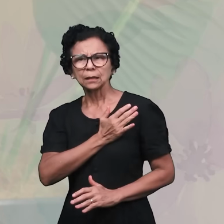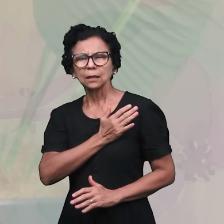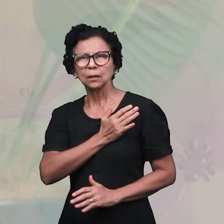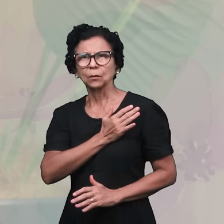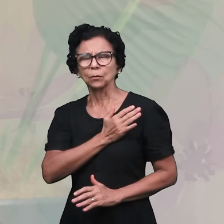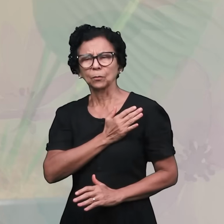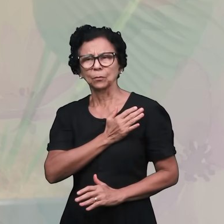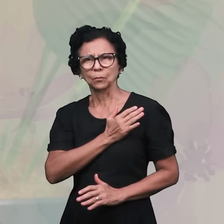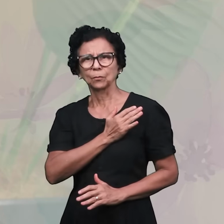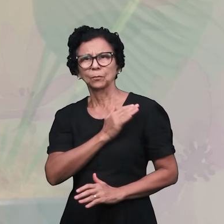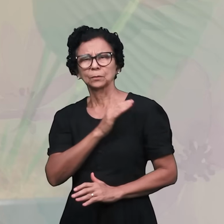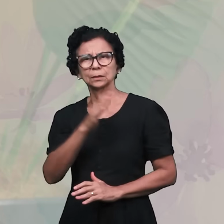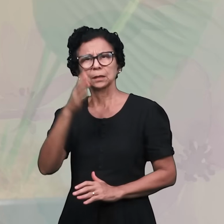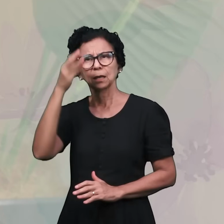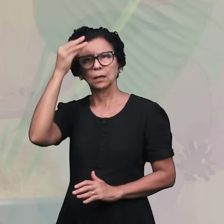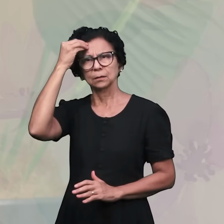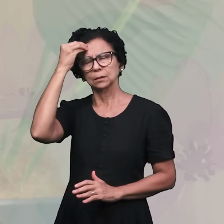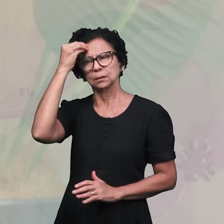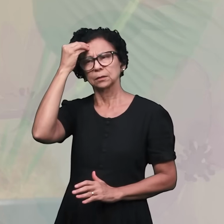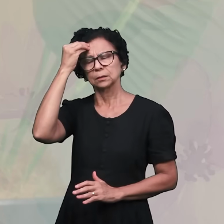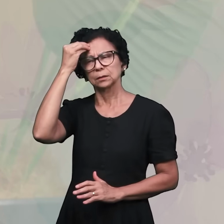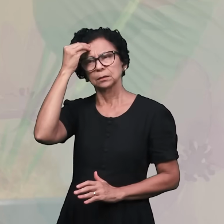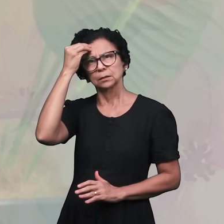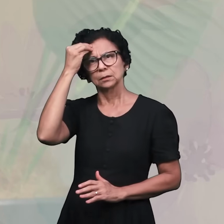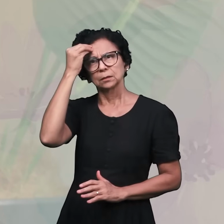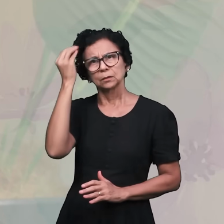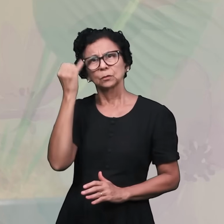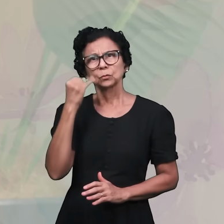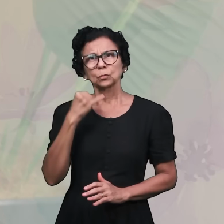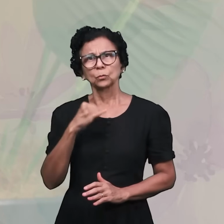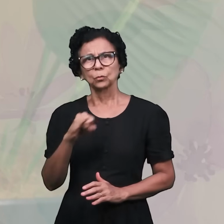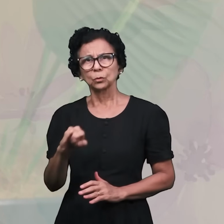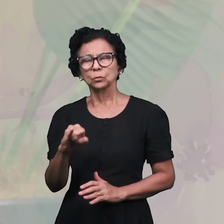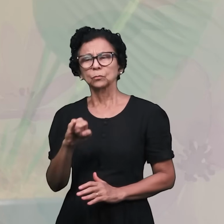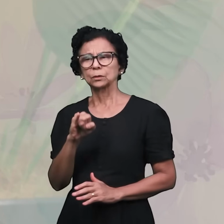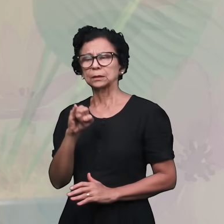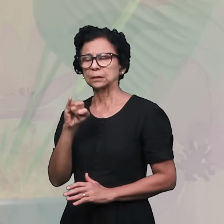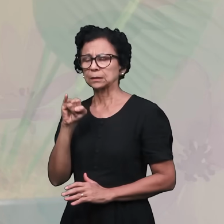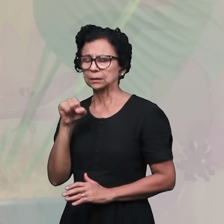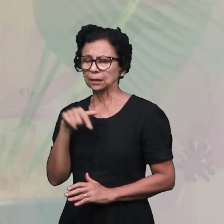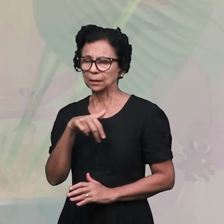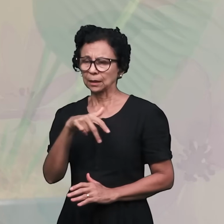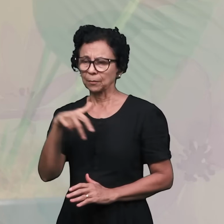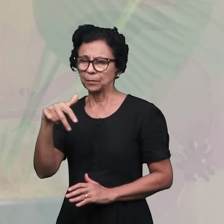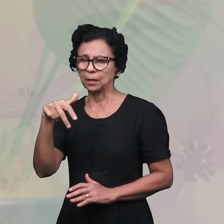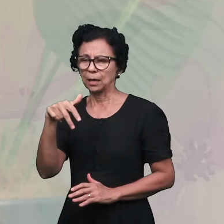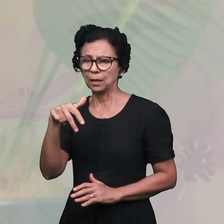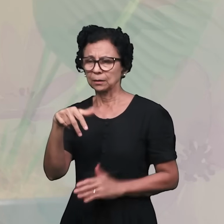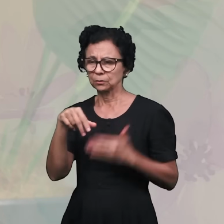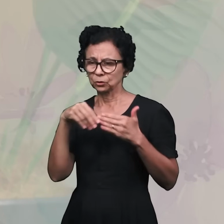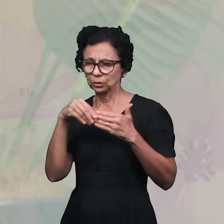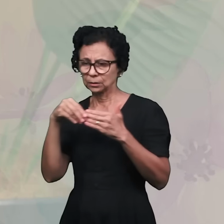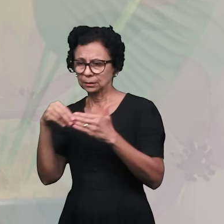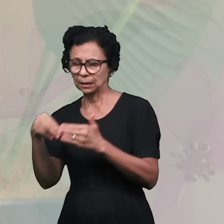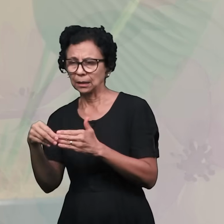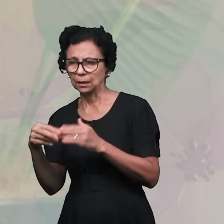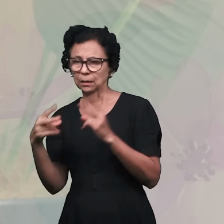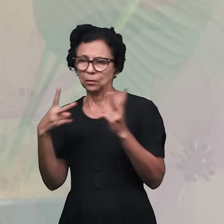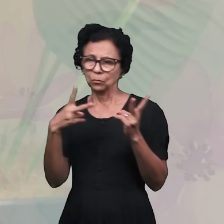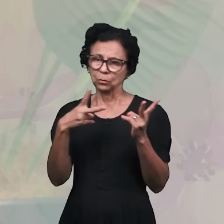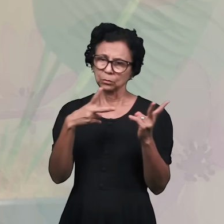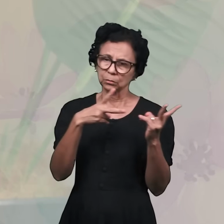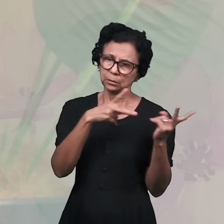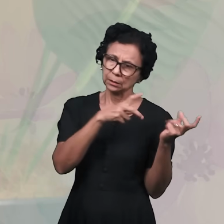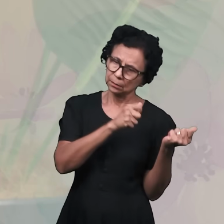teu pescoço. Quando caminhares, isto te guiará. Quando te deitares, te